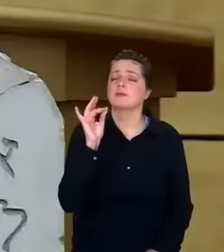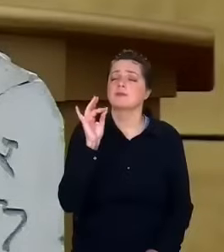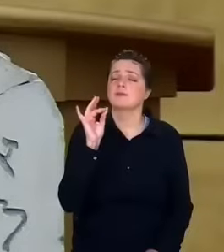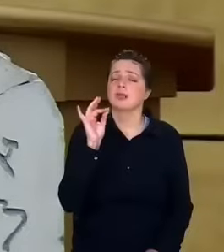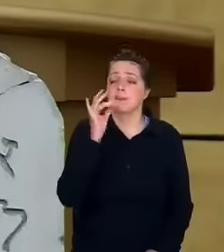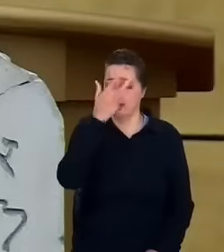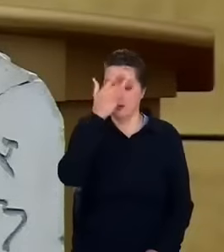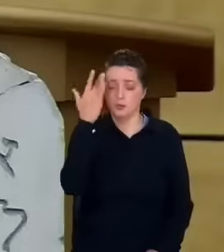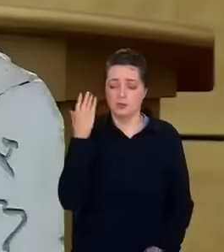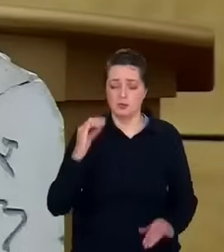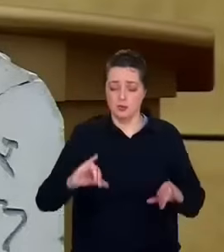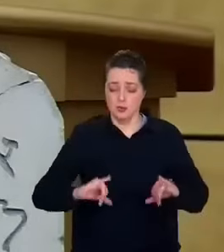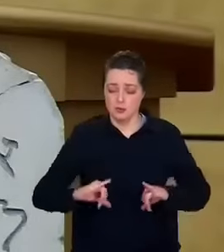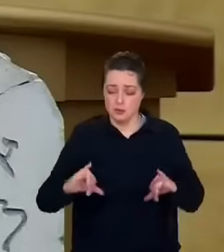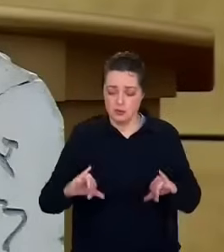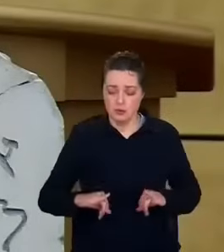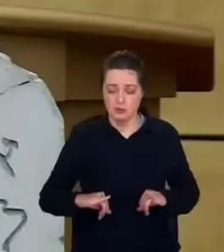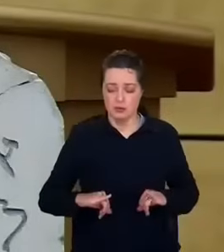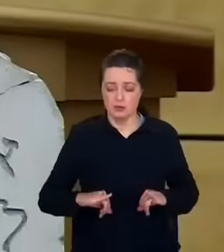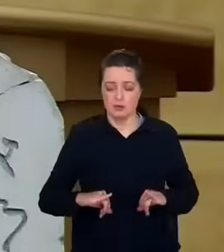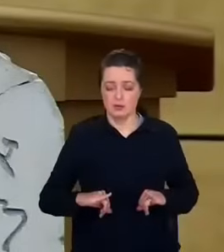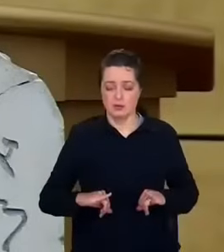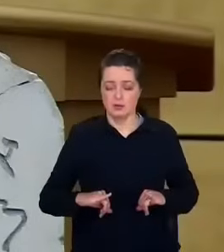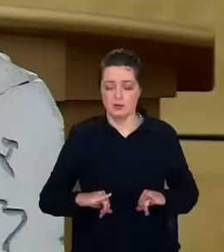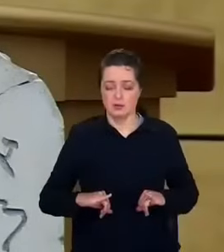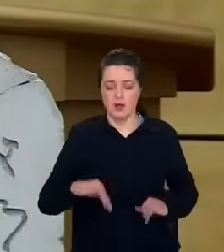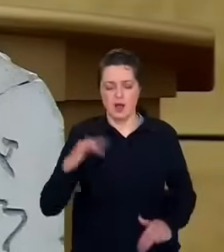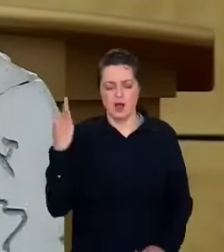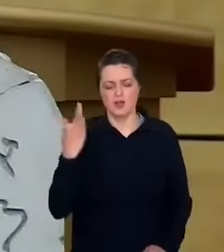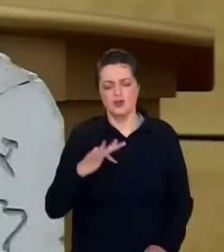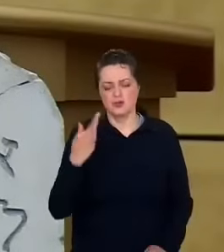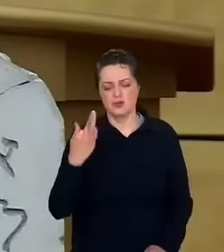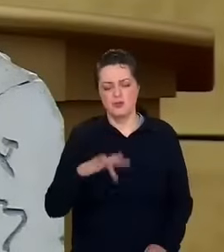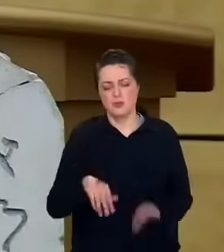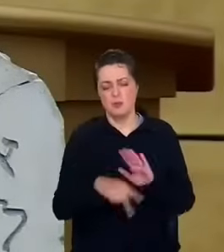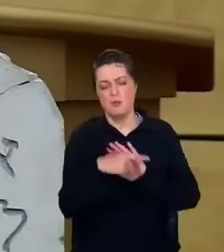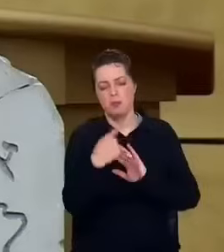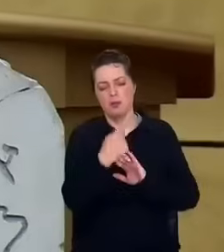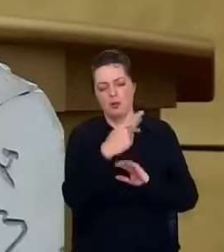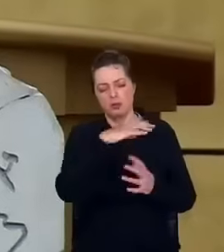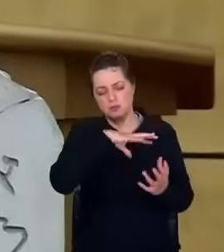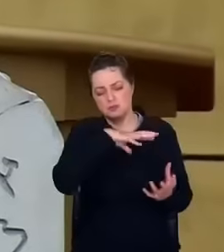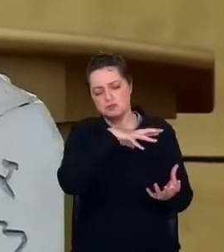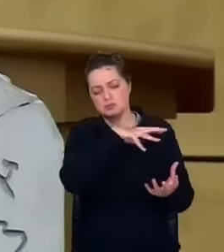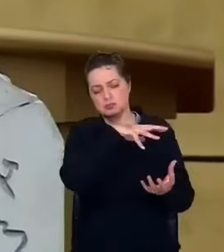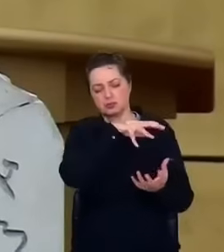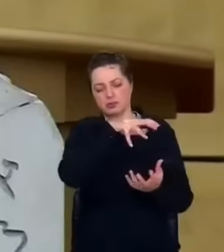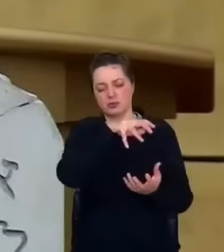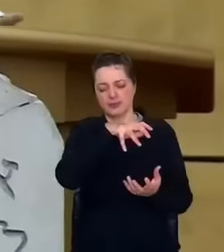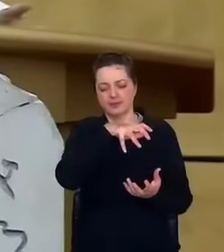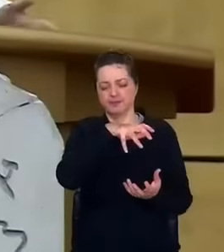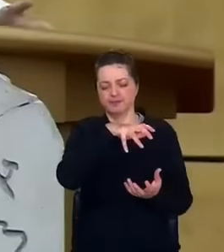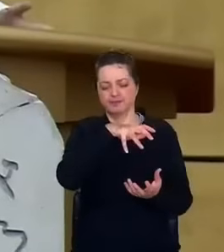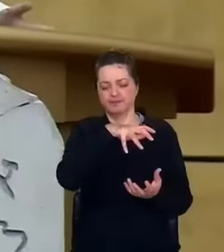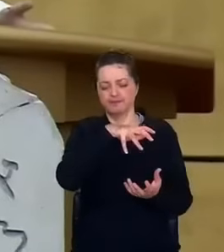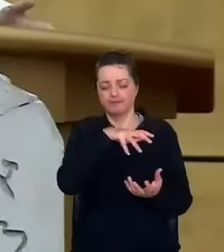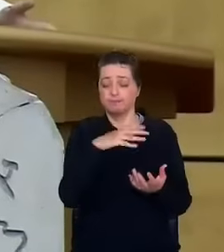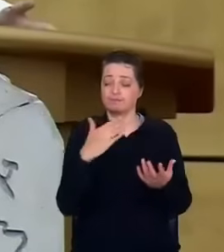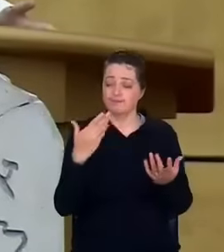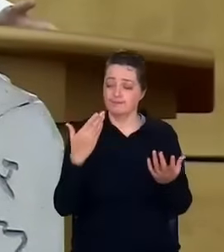sofrendo as dores deste mundo. Então, meu Pai,